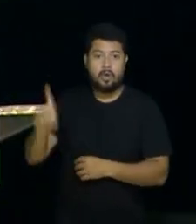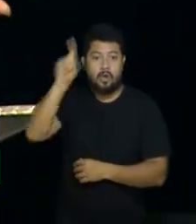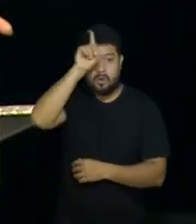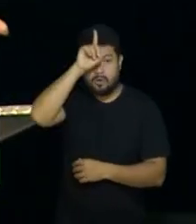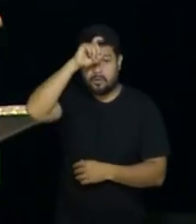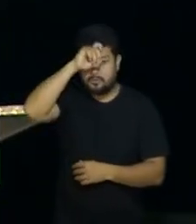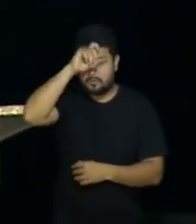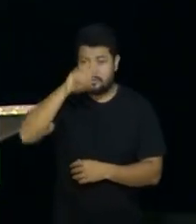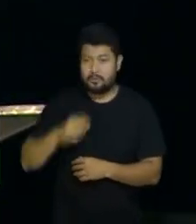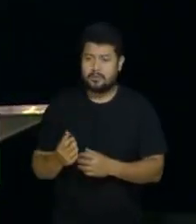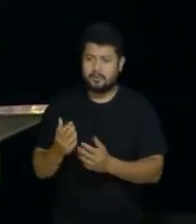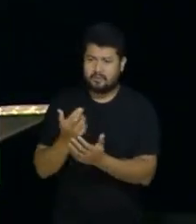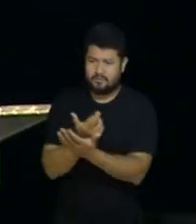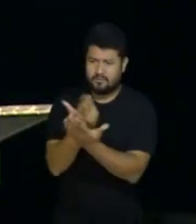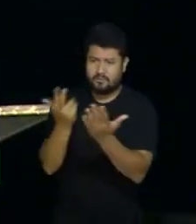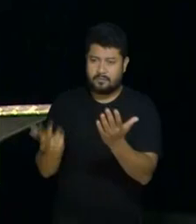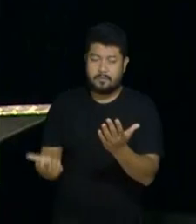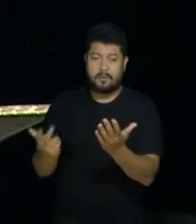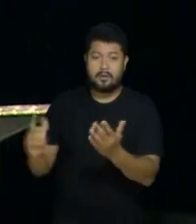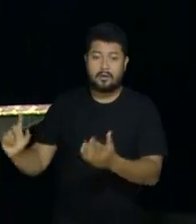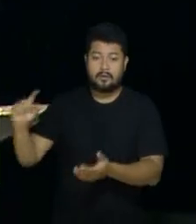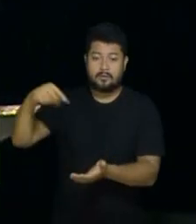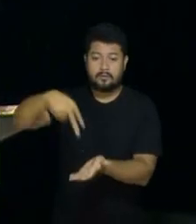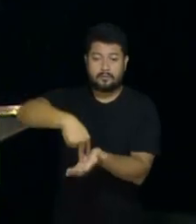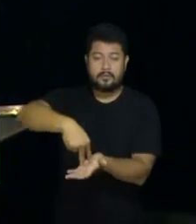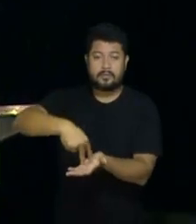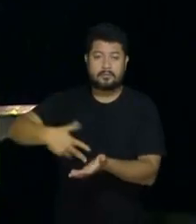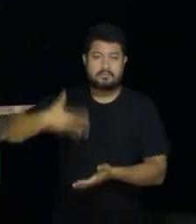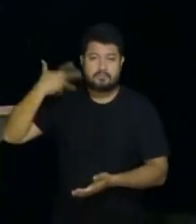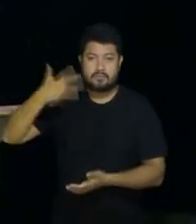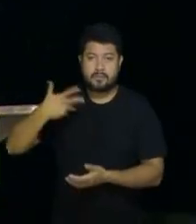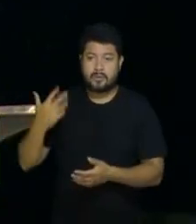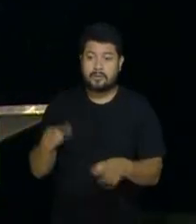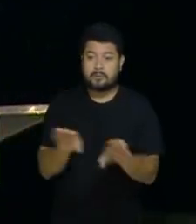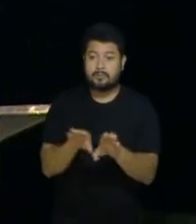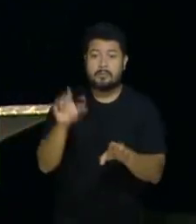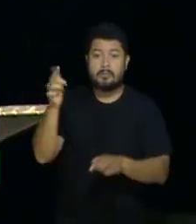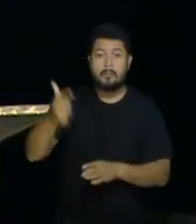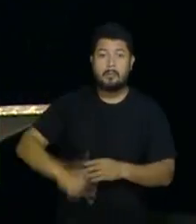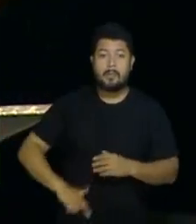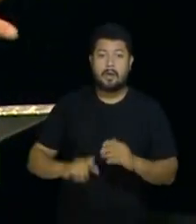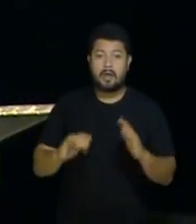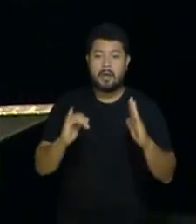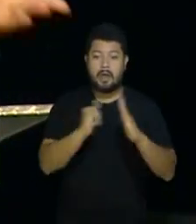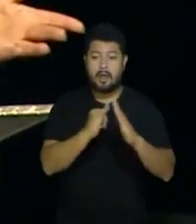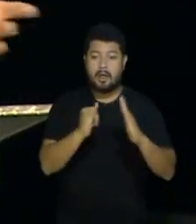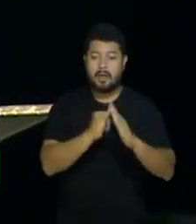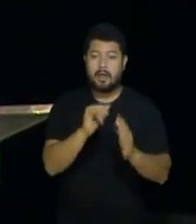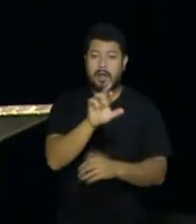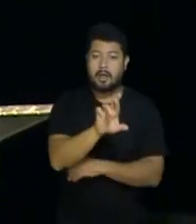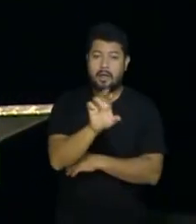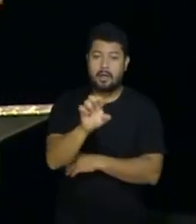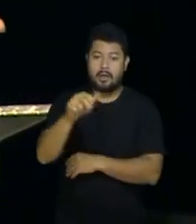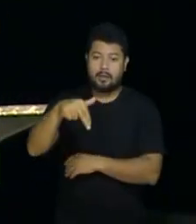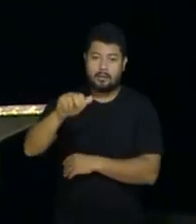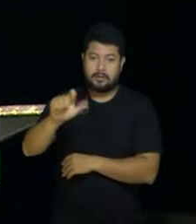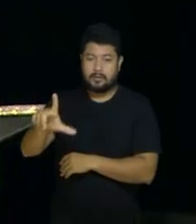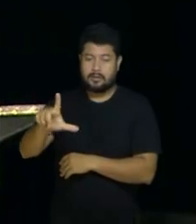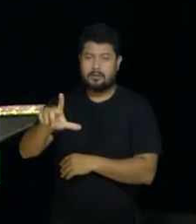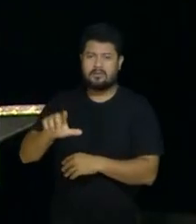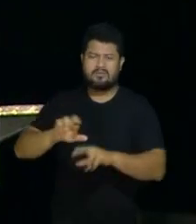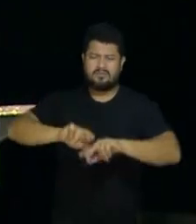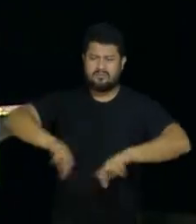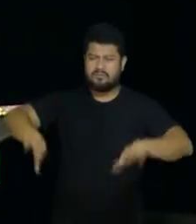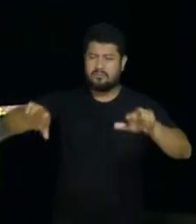Marieta, Santa Isabel, Santo Antônio, a Renal Vida, a BlueSoft, enfim, inúmeras instituições